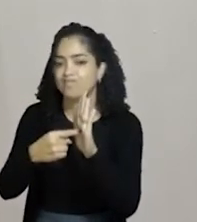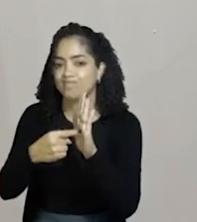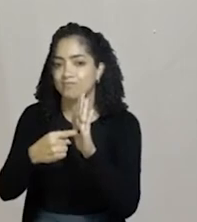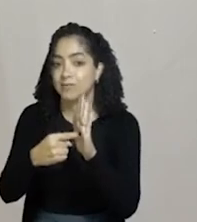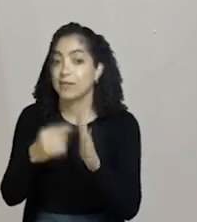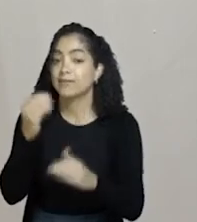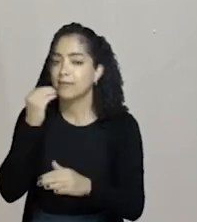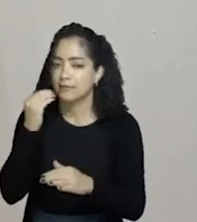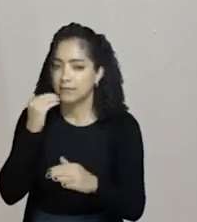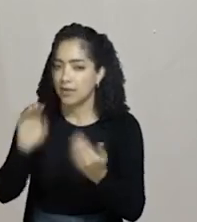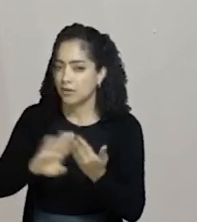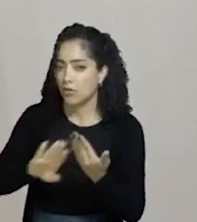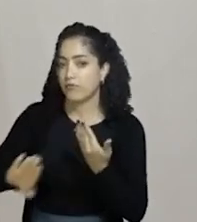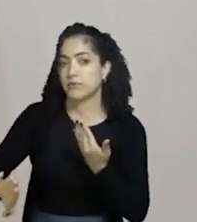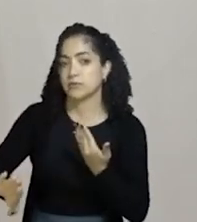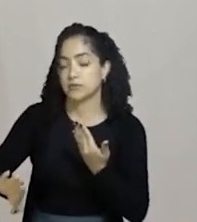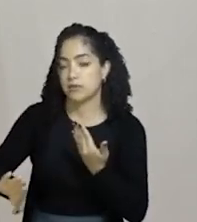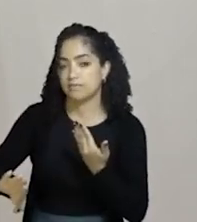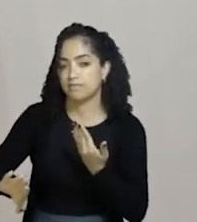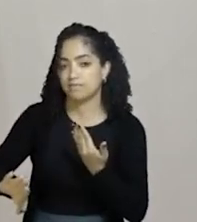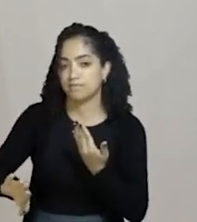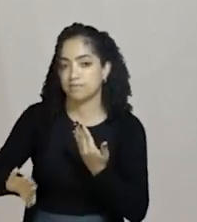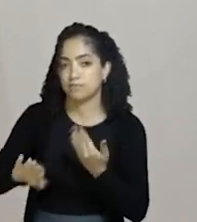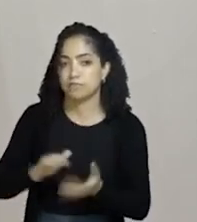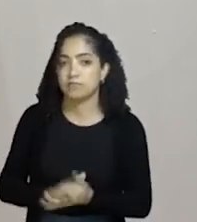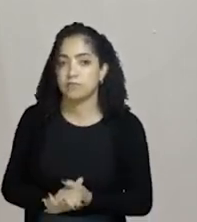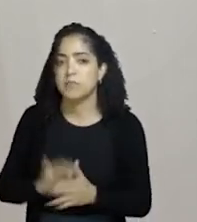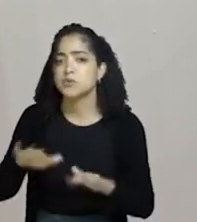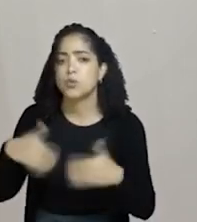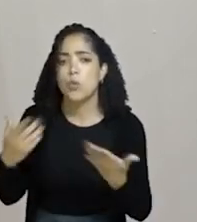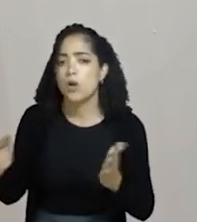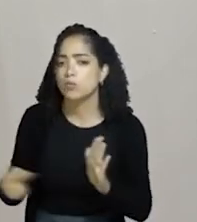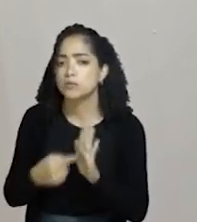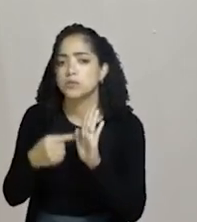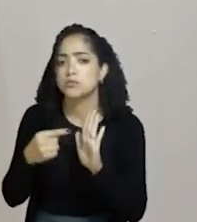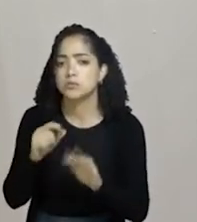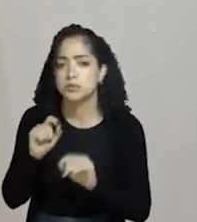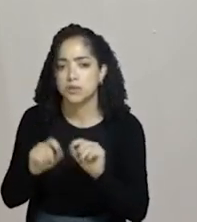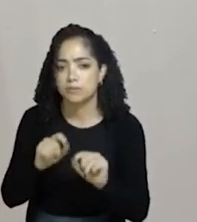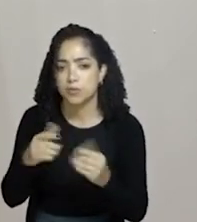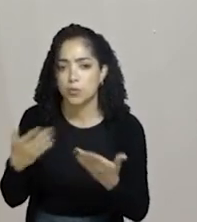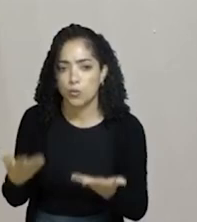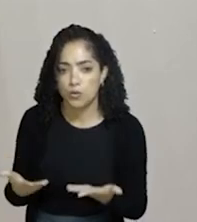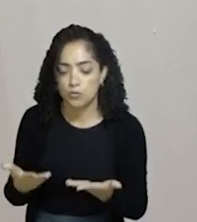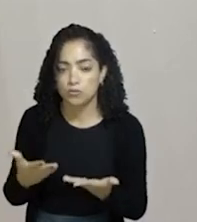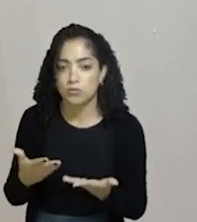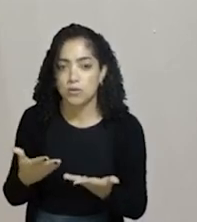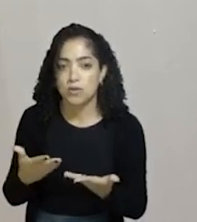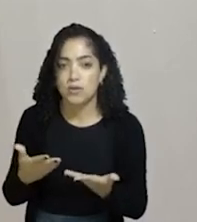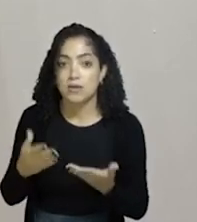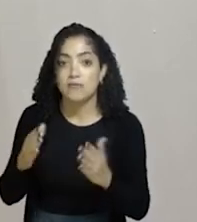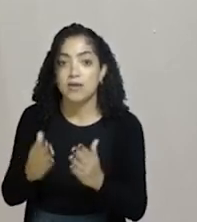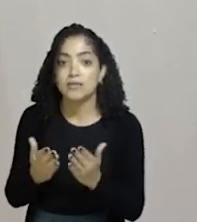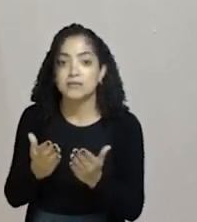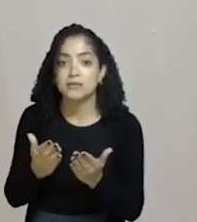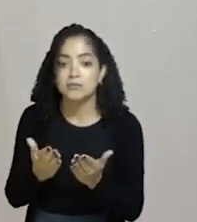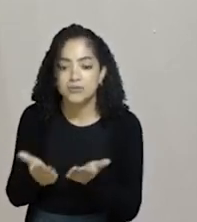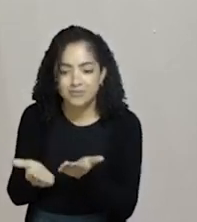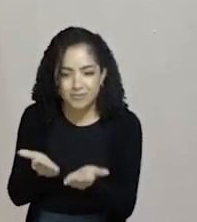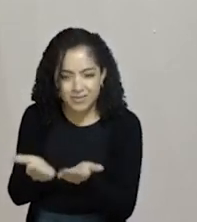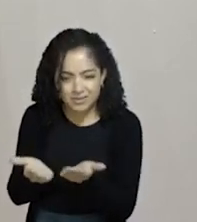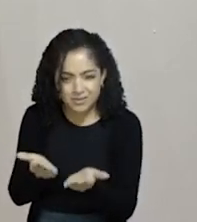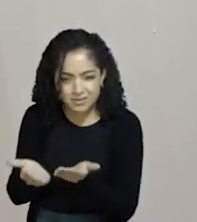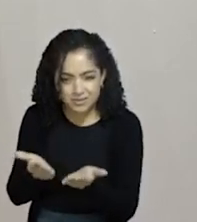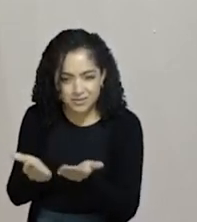afastamento Imediato do prefeito Qual que é a denúncia ela fala sobre uma licitação uma licitação de